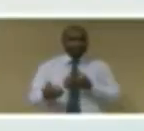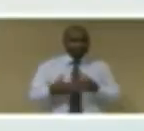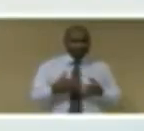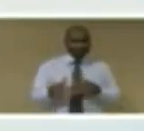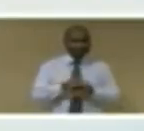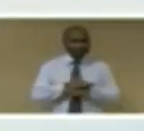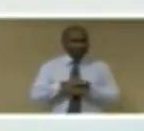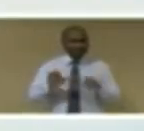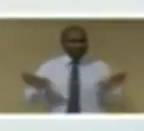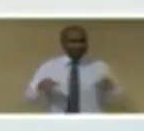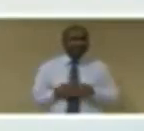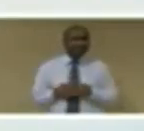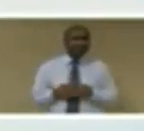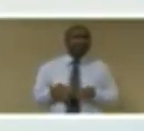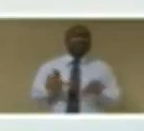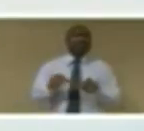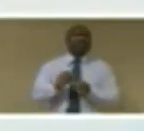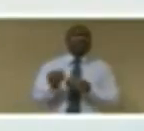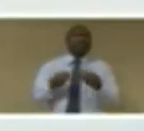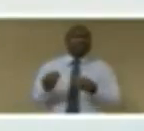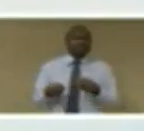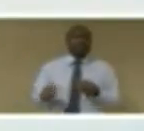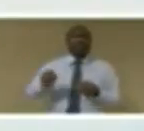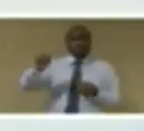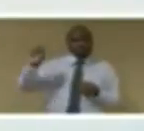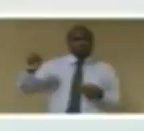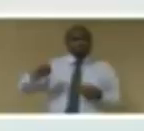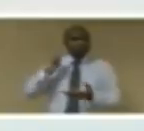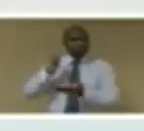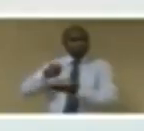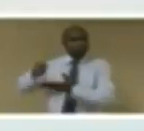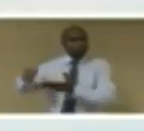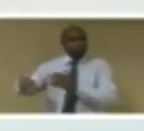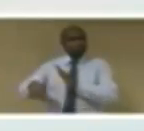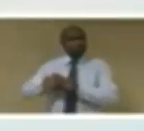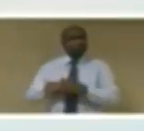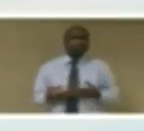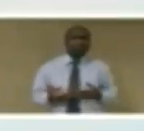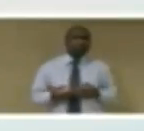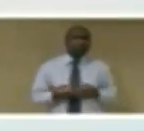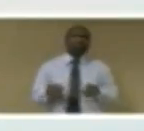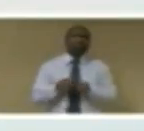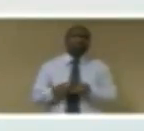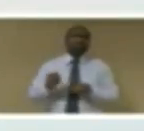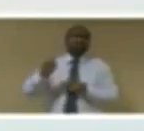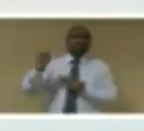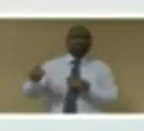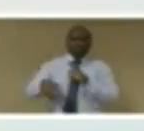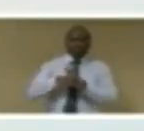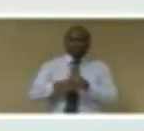relator foi pela homologação da medida cautelar e, no mérito, pelo não provimento dos